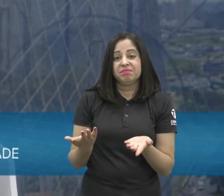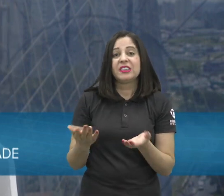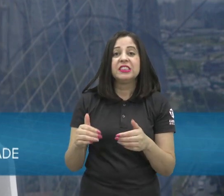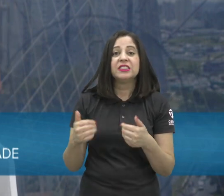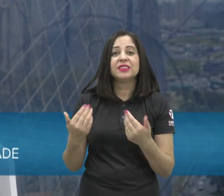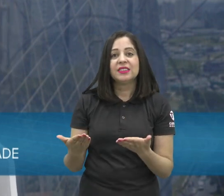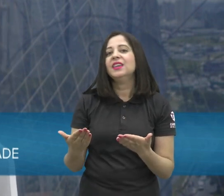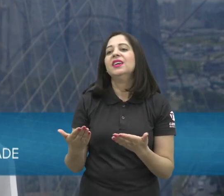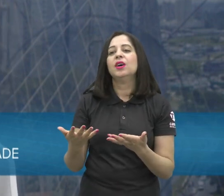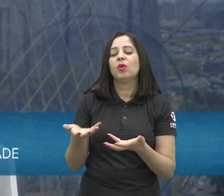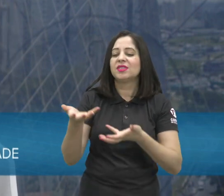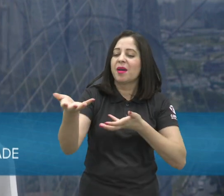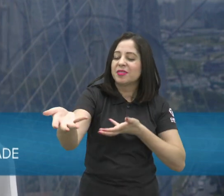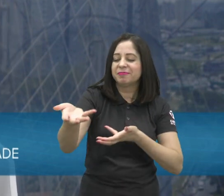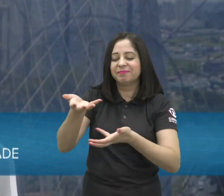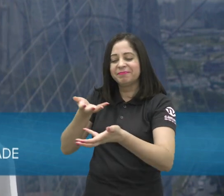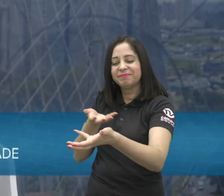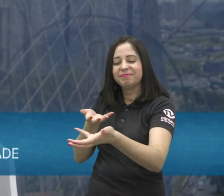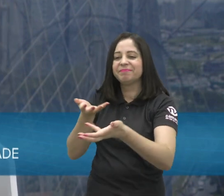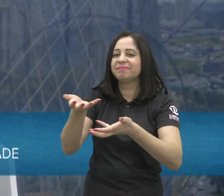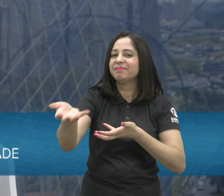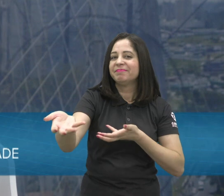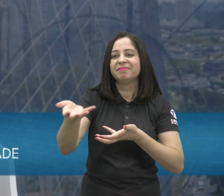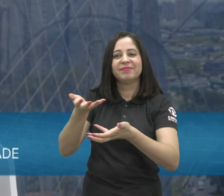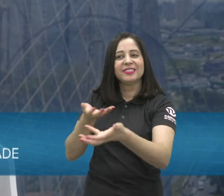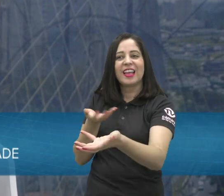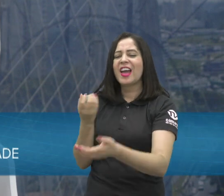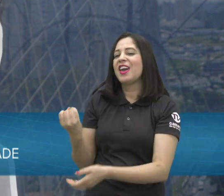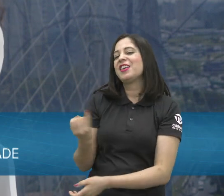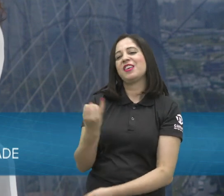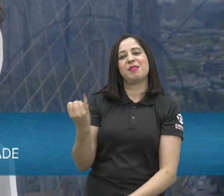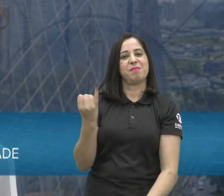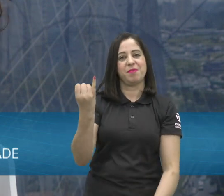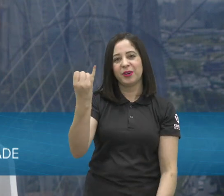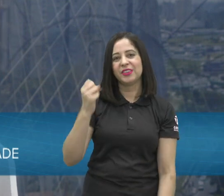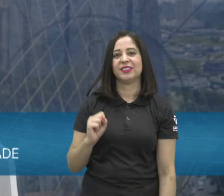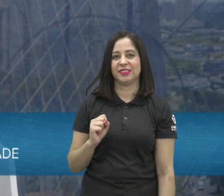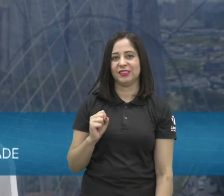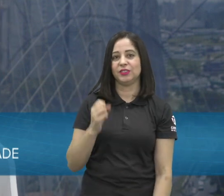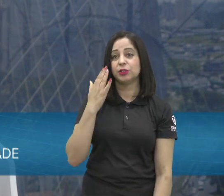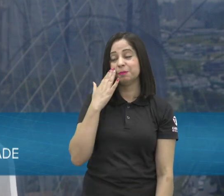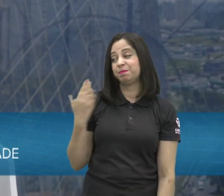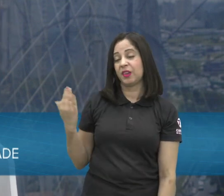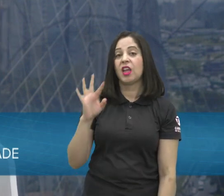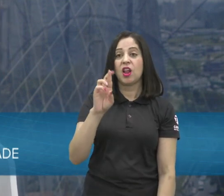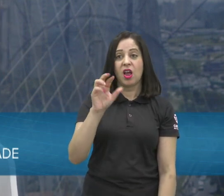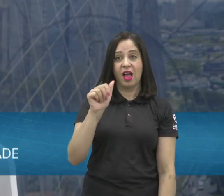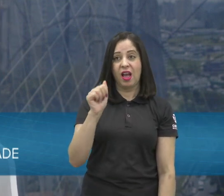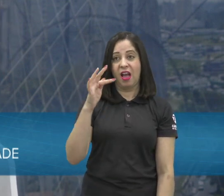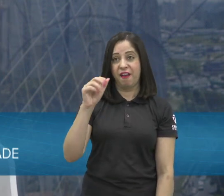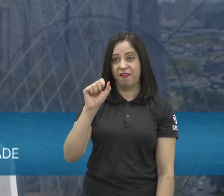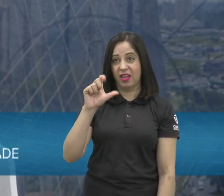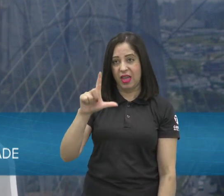distante, né? São diversos fatores. Então, essa troca, ela é muito maior, né? Assim como o Rafael pontuou, assim